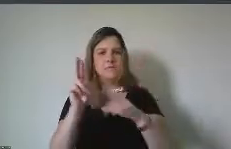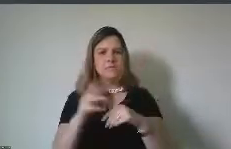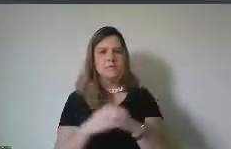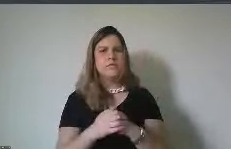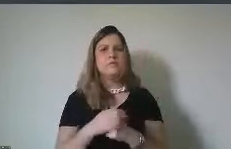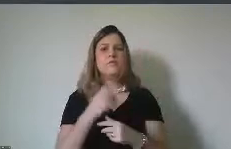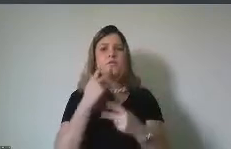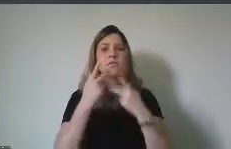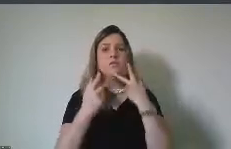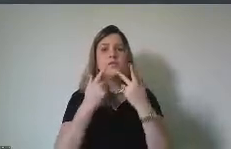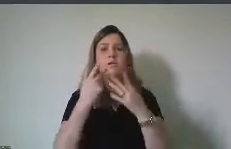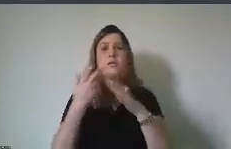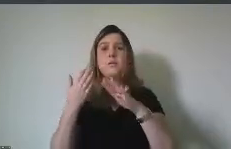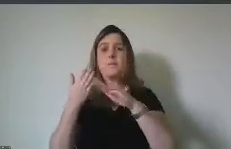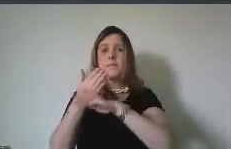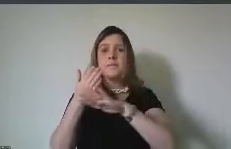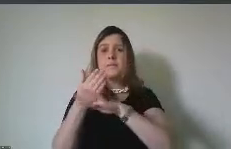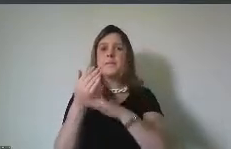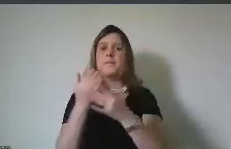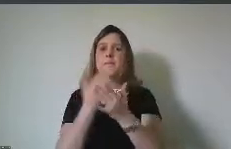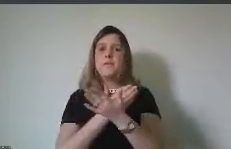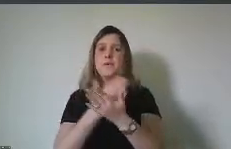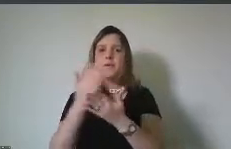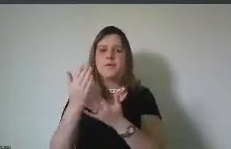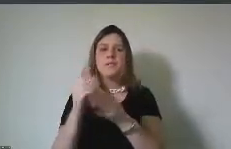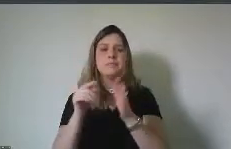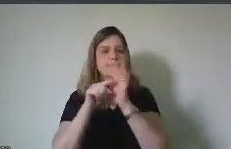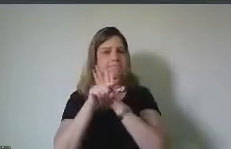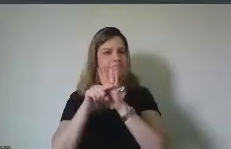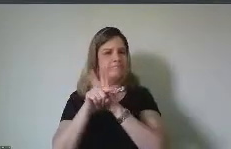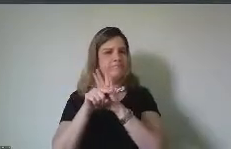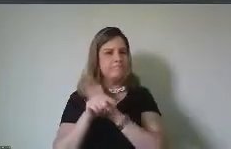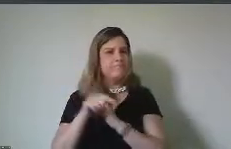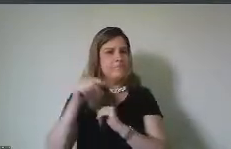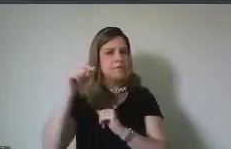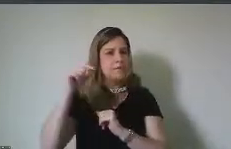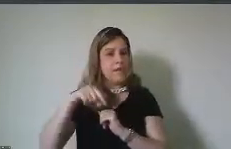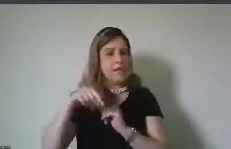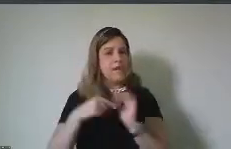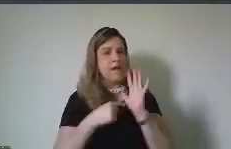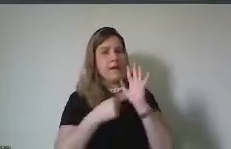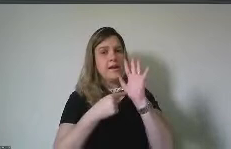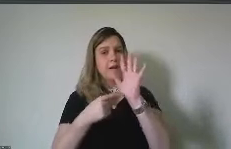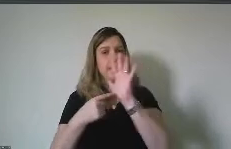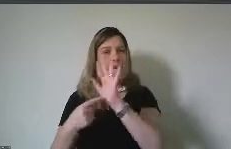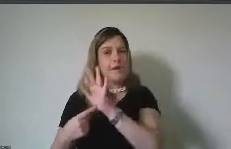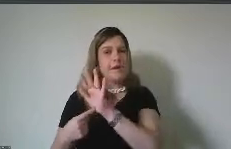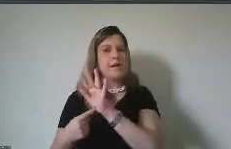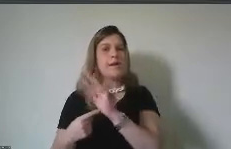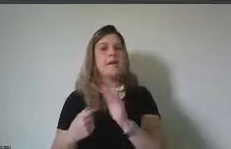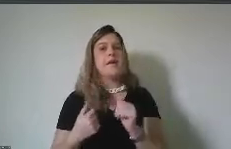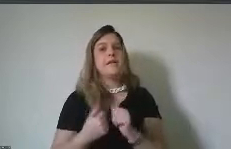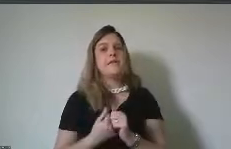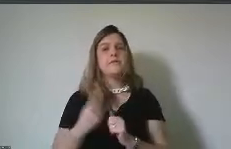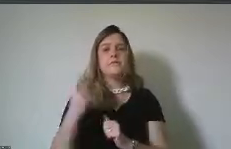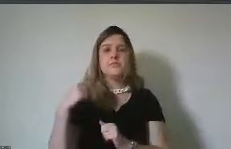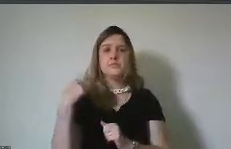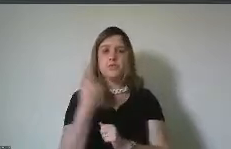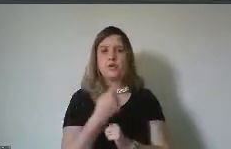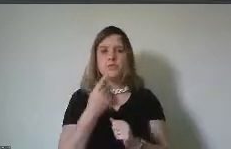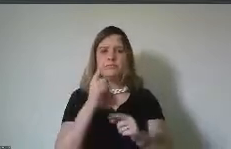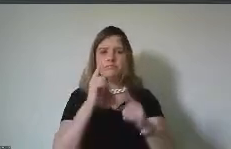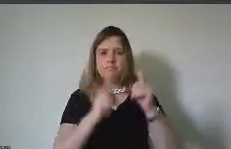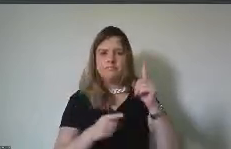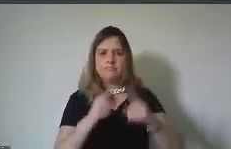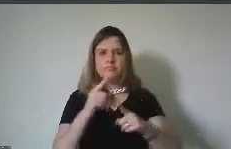participar conversamos com muitos investidores aqui e essa apresentação para dar uma aquecida no dia nós procuramos trazer para vocês